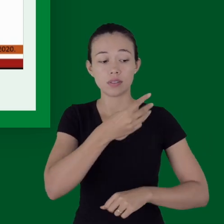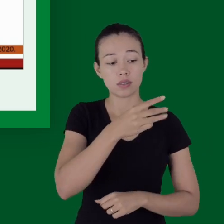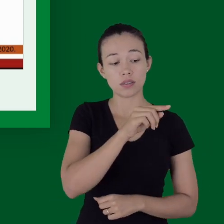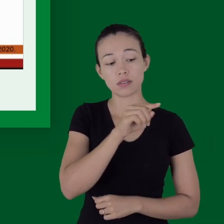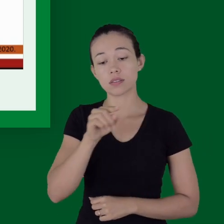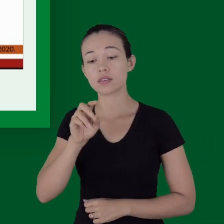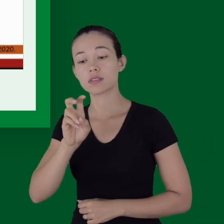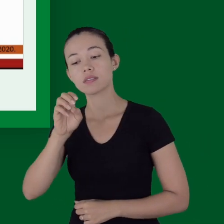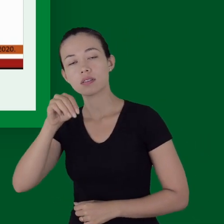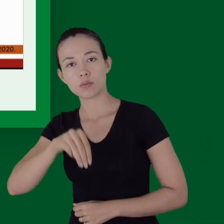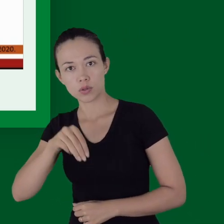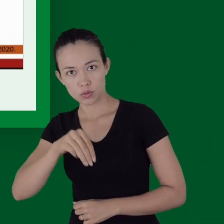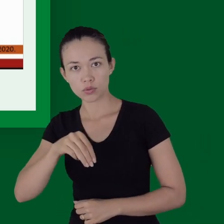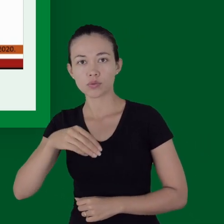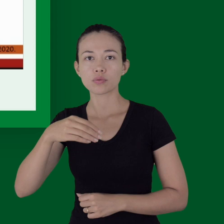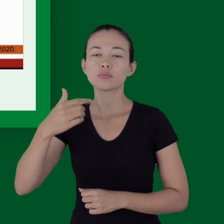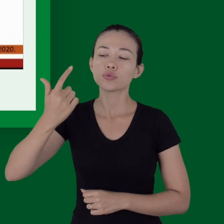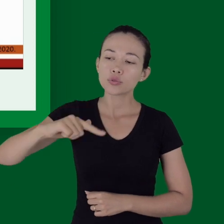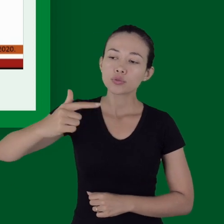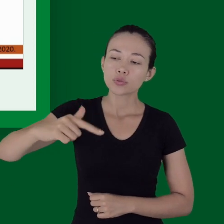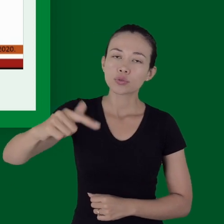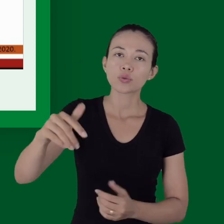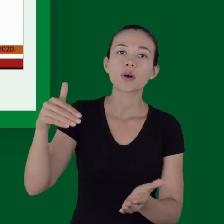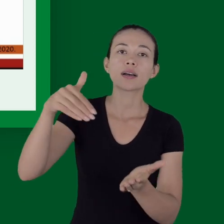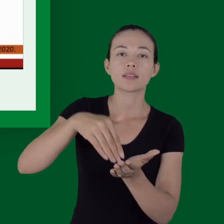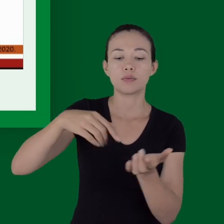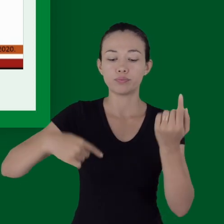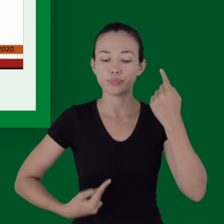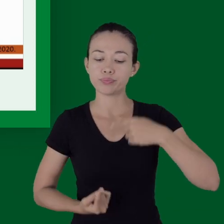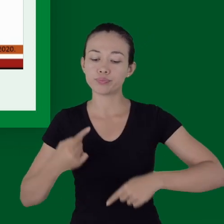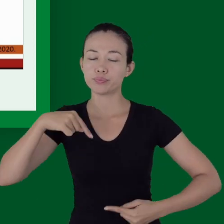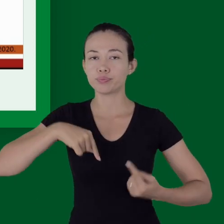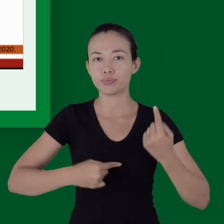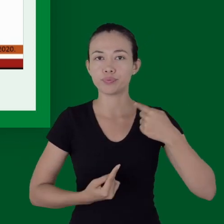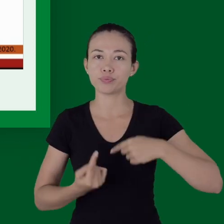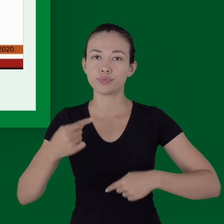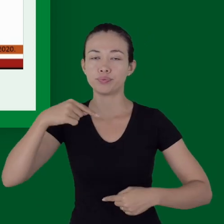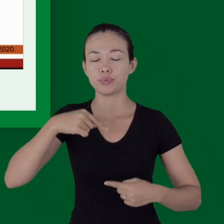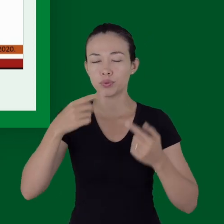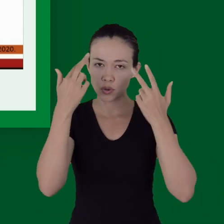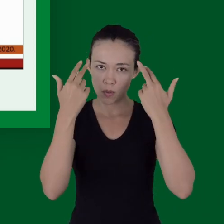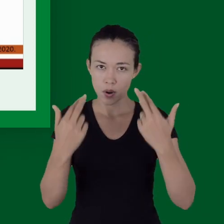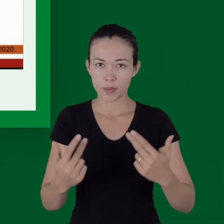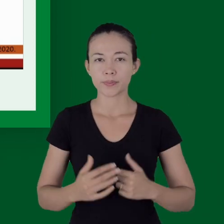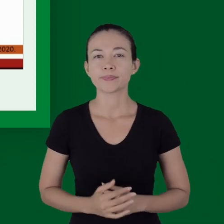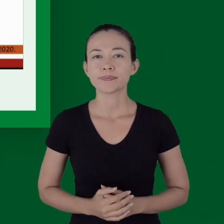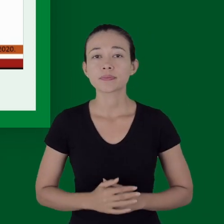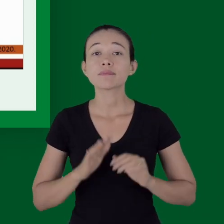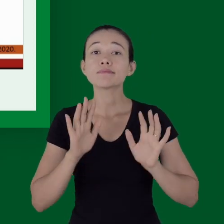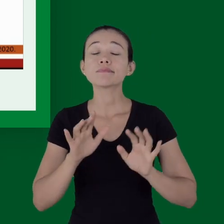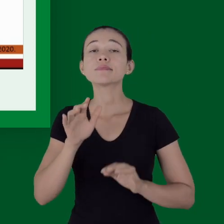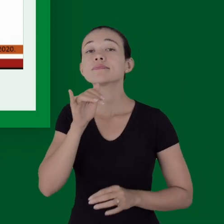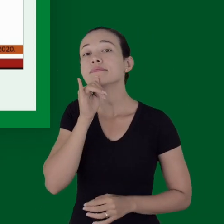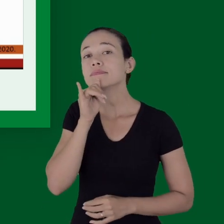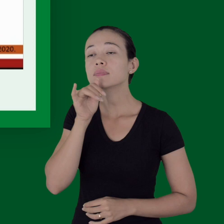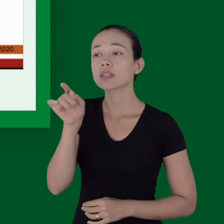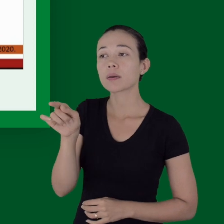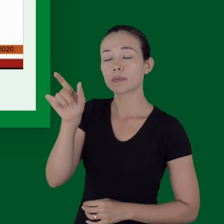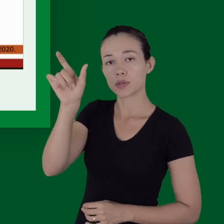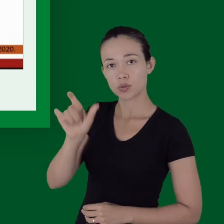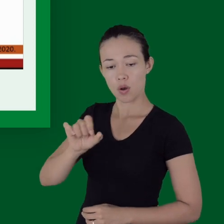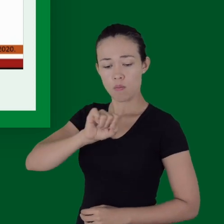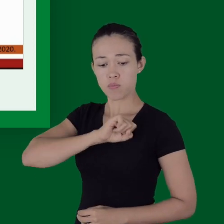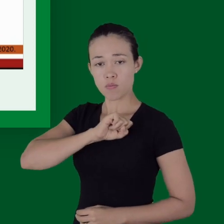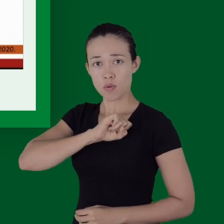espontânea. É importante frisar que nos ritmos chocáveis, então a fibrilação ventricular e taquicardia ventricular, a gente